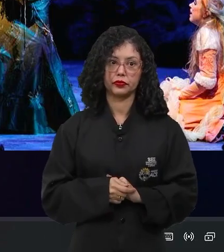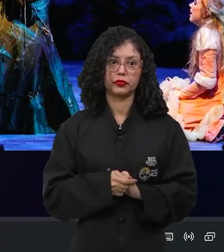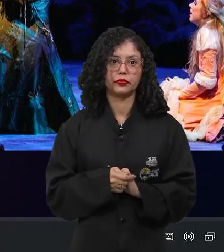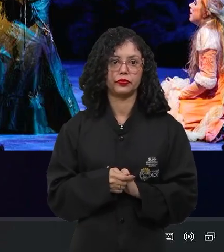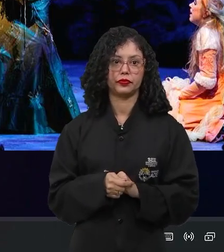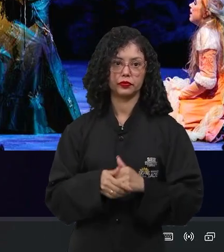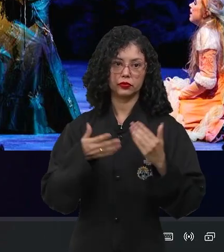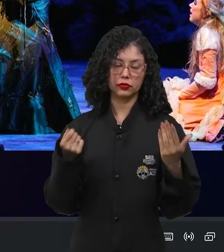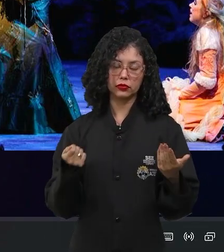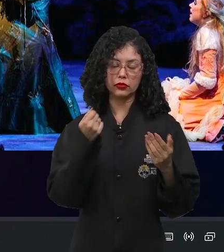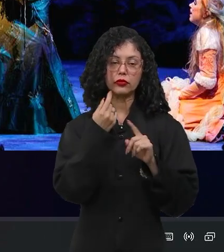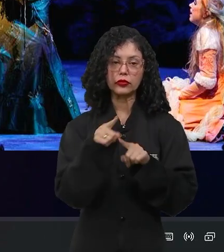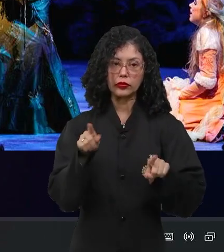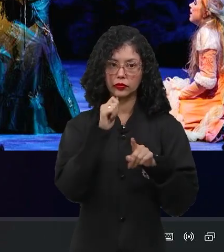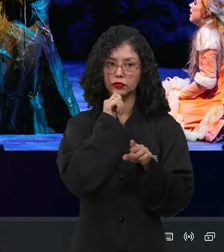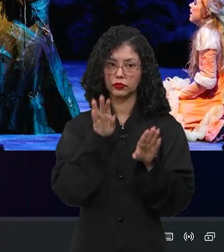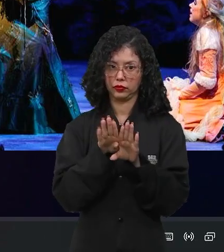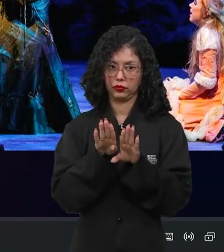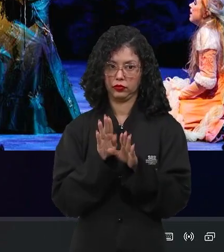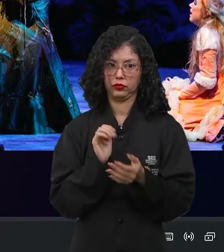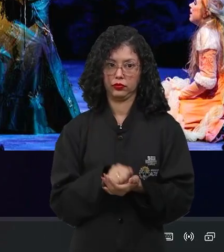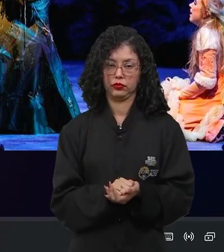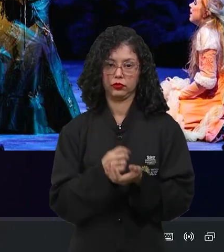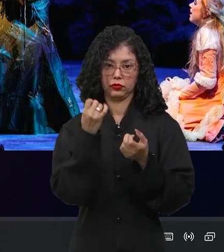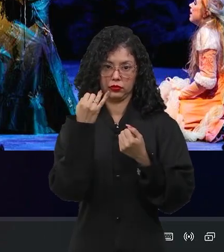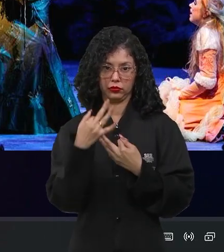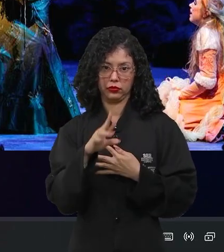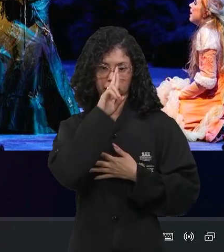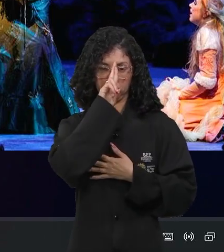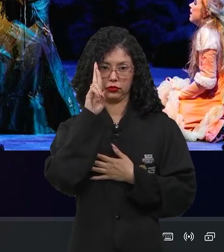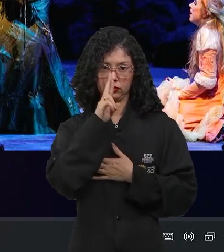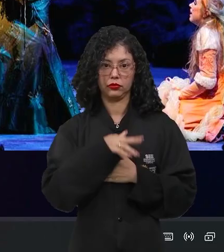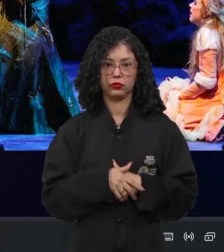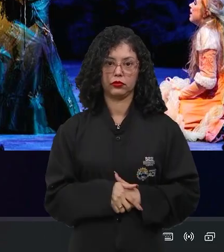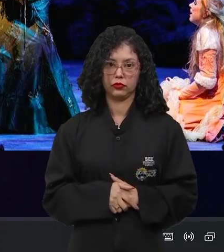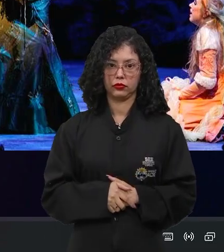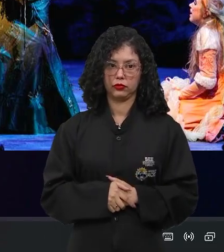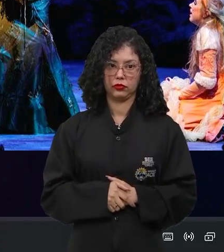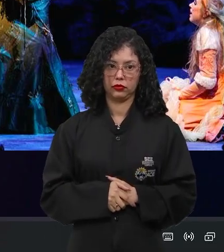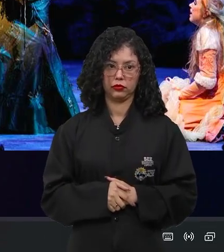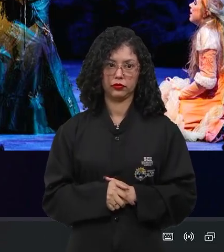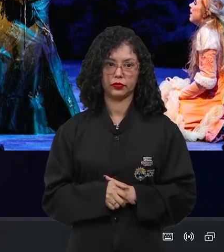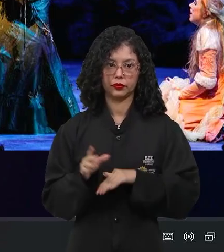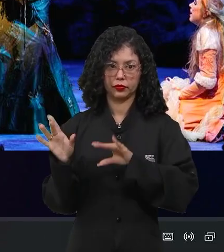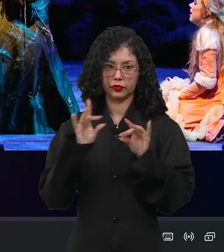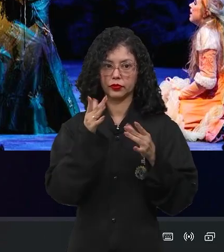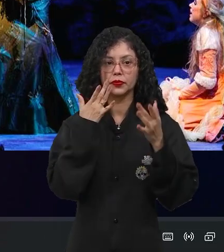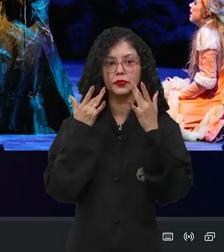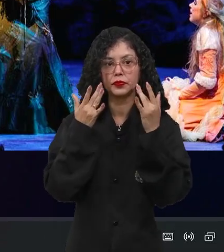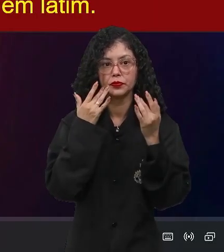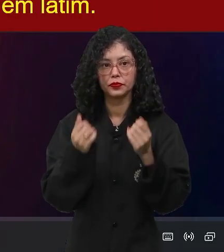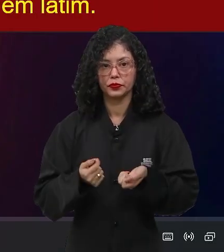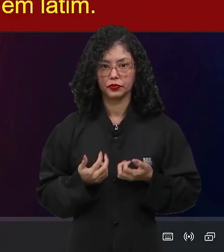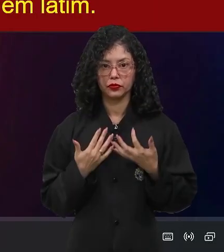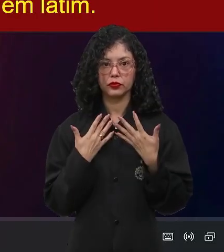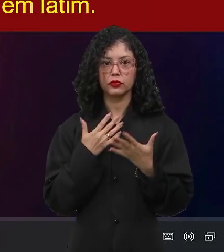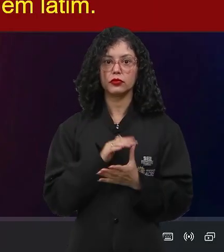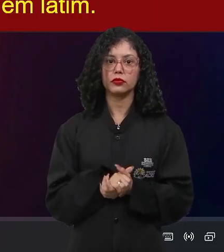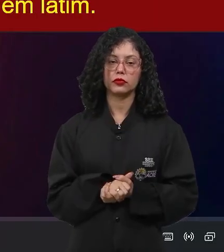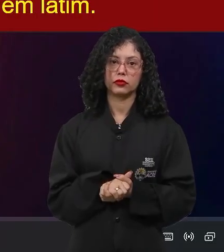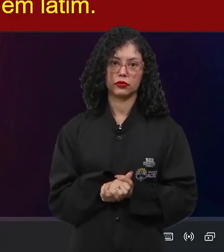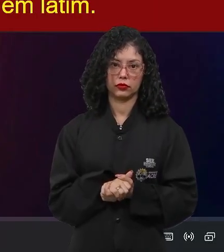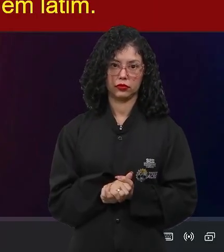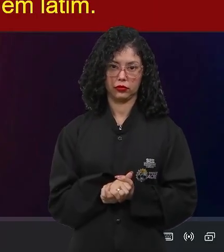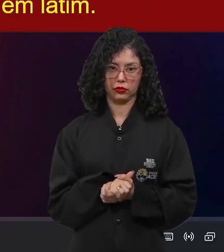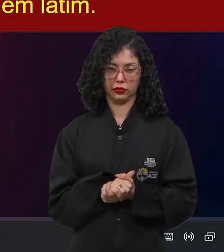político. E numa ópera, que a ópera conta uma história dramática, traz aí um discurso teatral e emocional, um